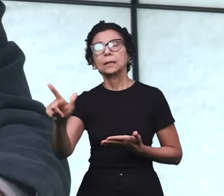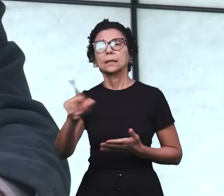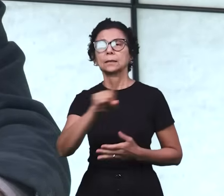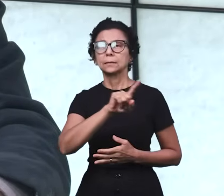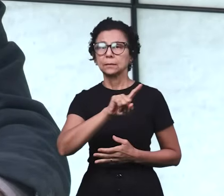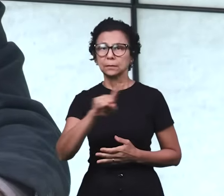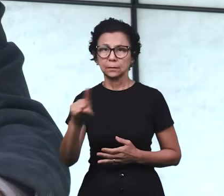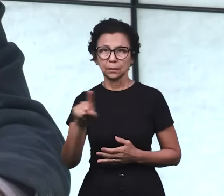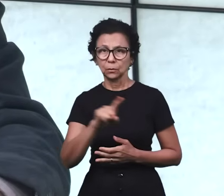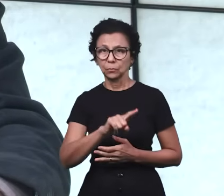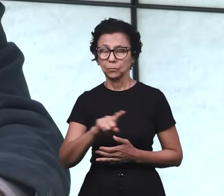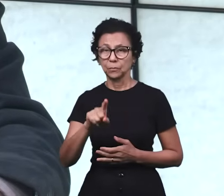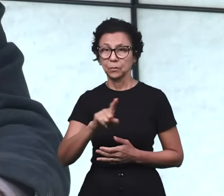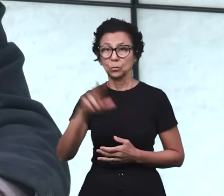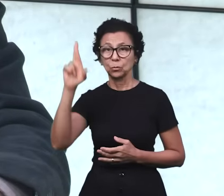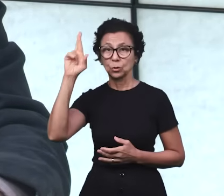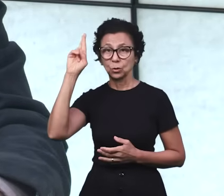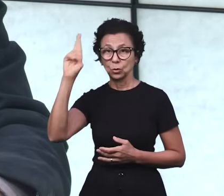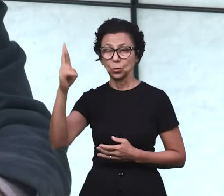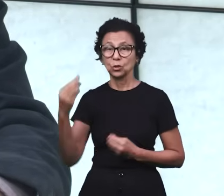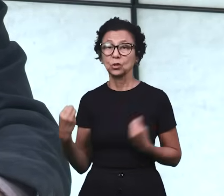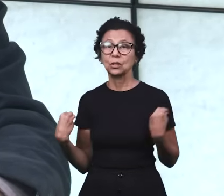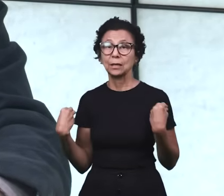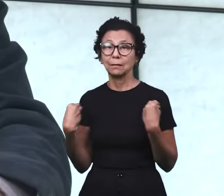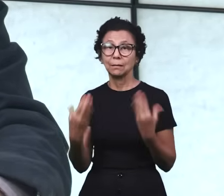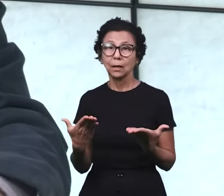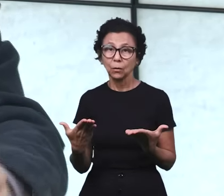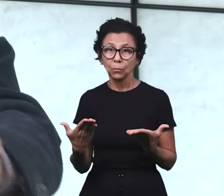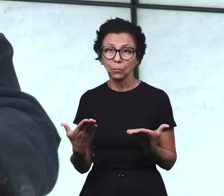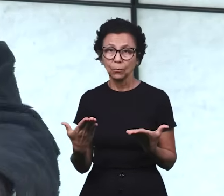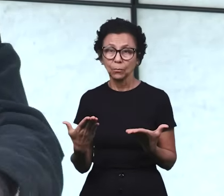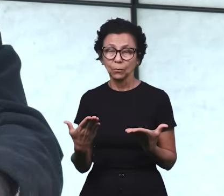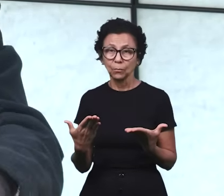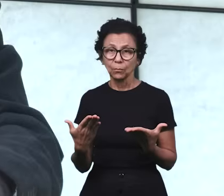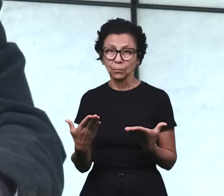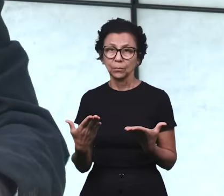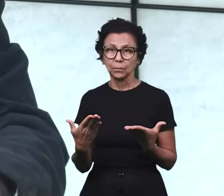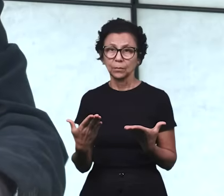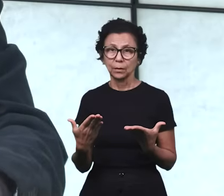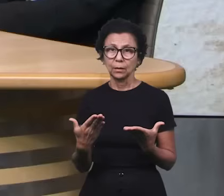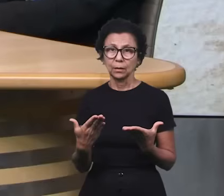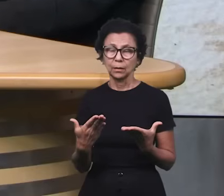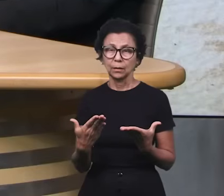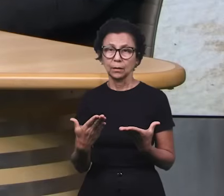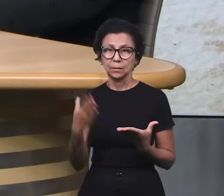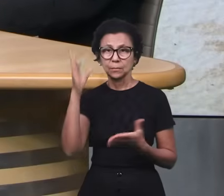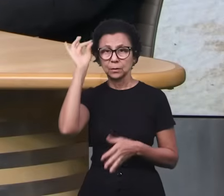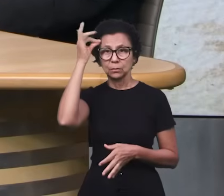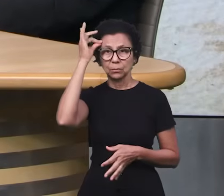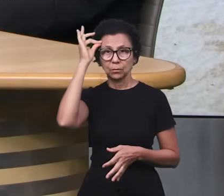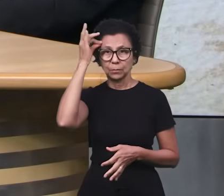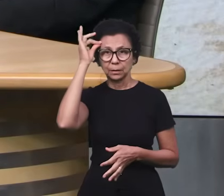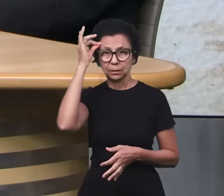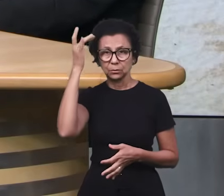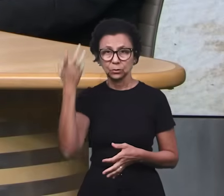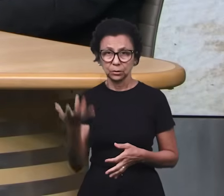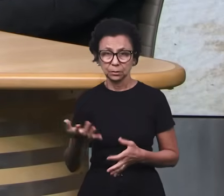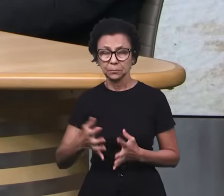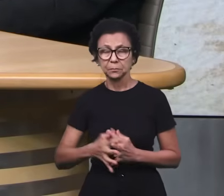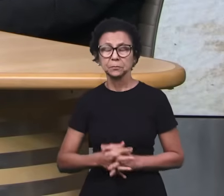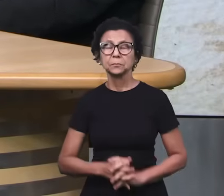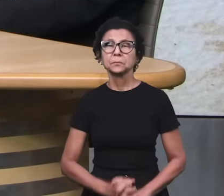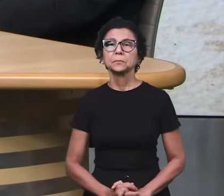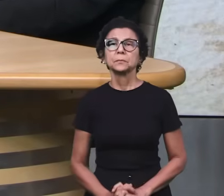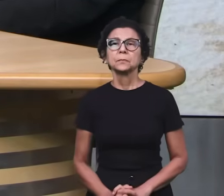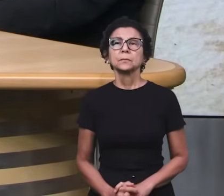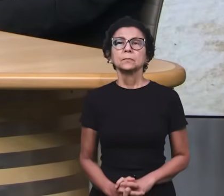já deu a eles, que é o tabernáculo, que é a presença de Deus. E ter cuidado com os egos,